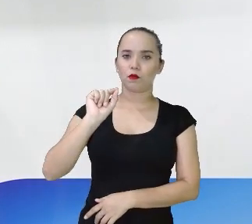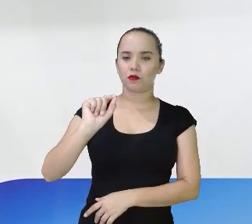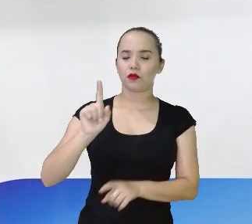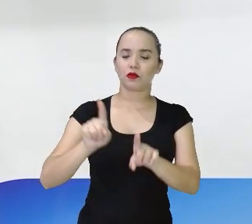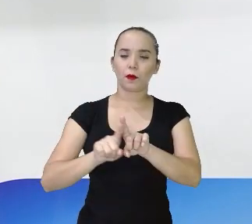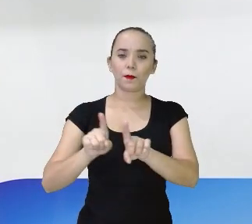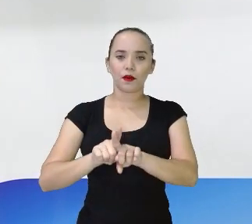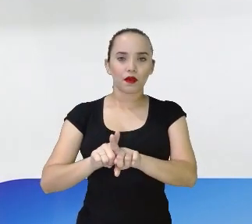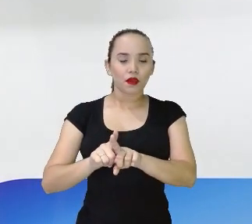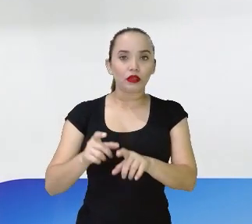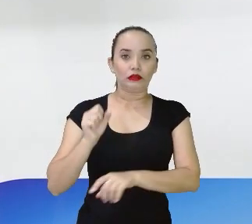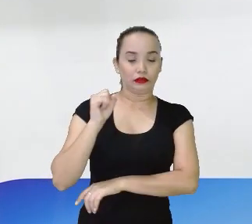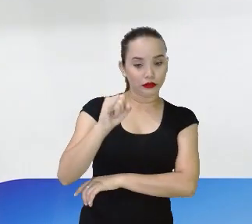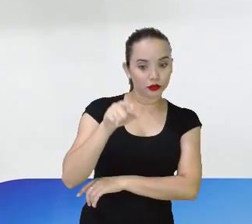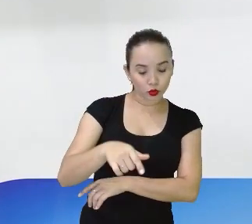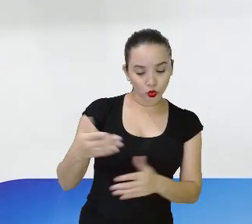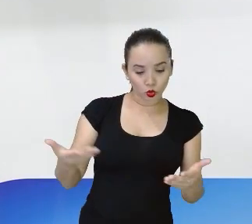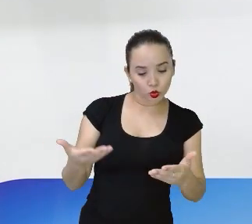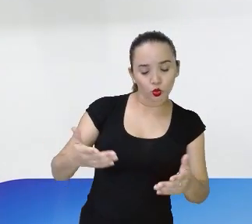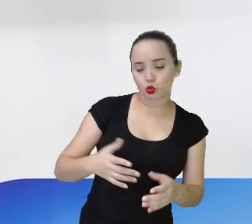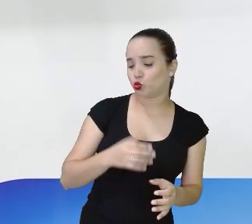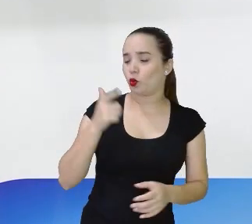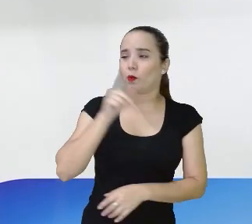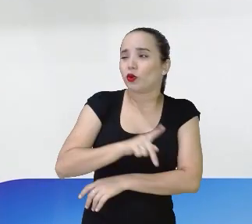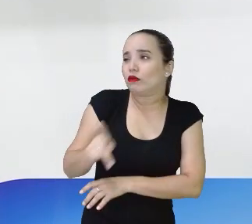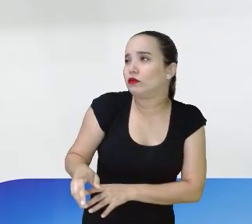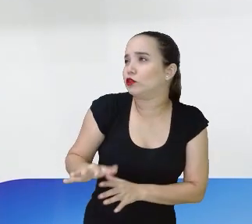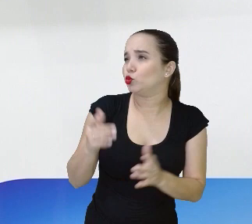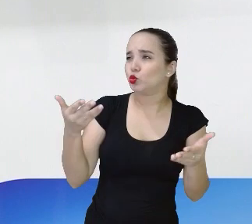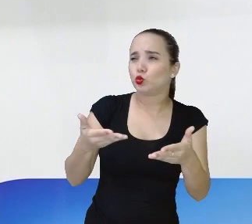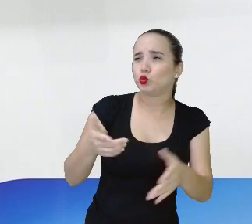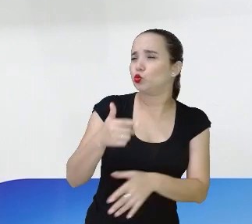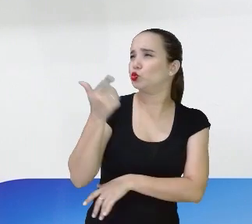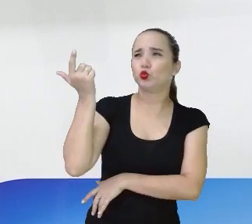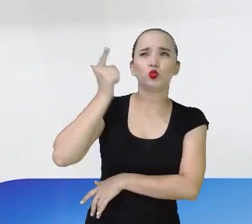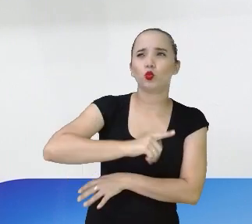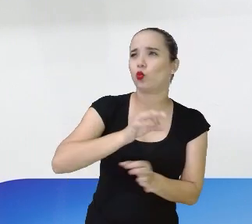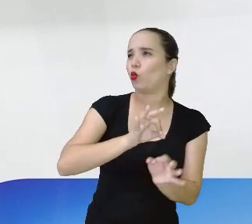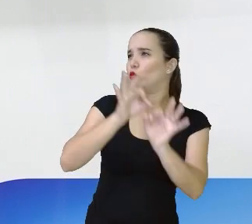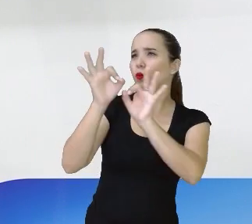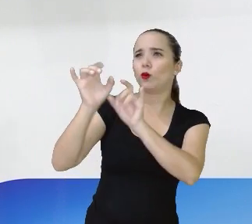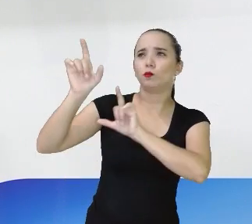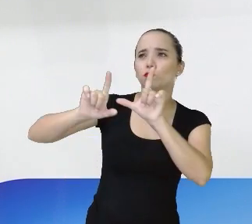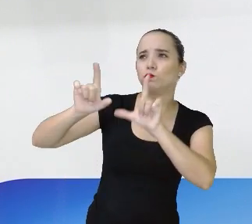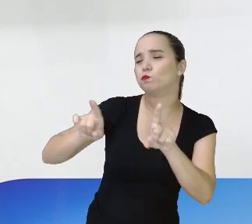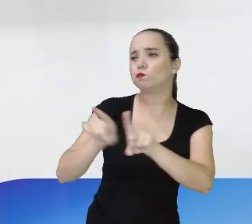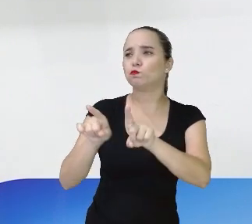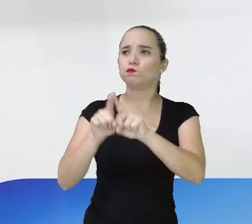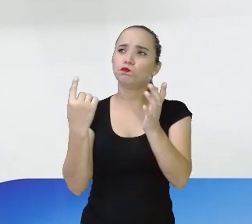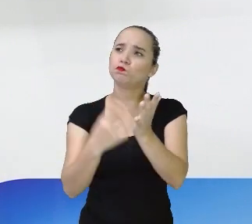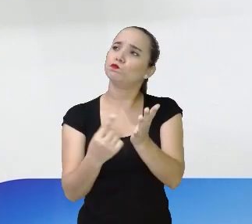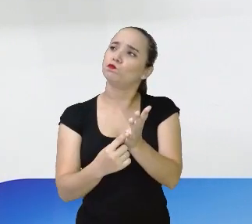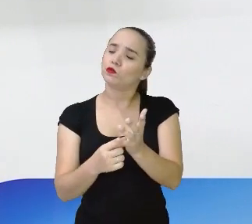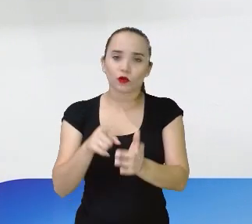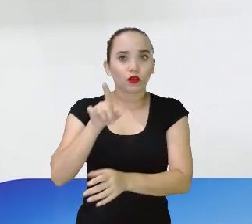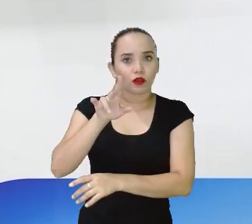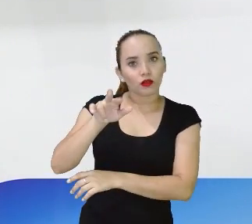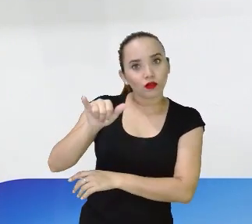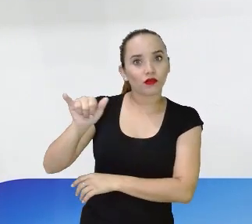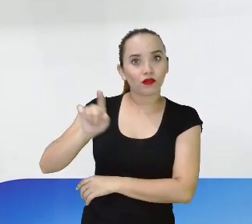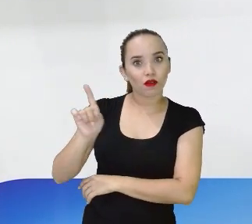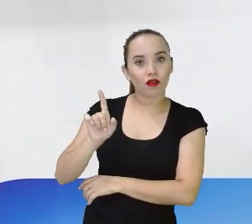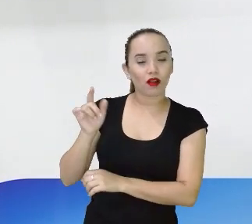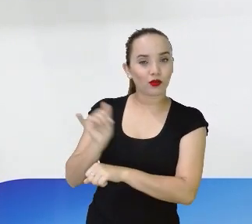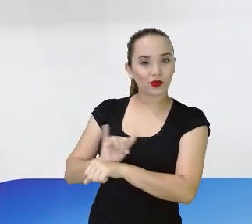professora, para ficar assistindo pela TV, nem pude acessar o aplicativo. Não tem problema, vá lá no canal do YouTube, o canal